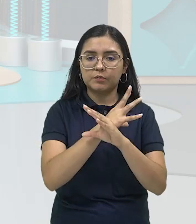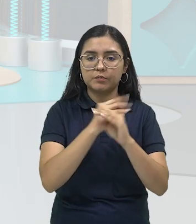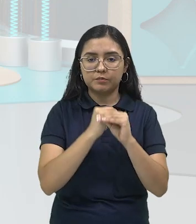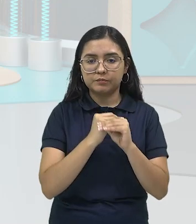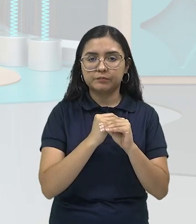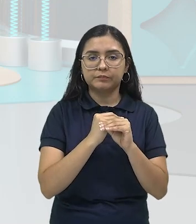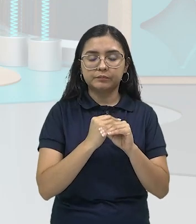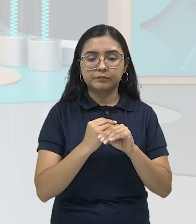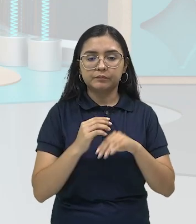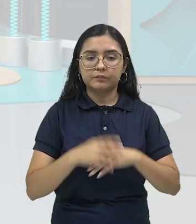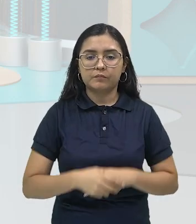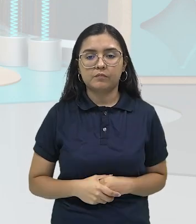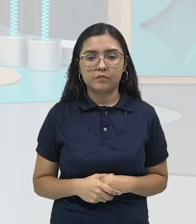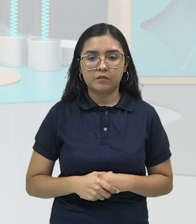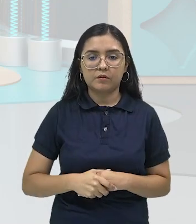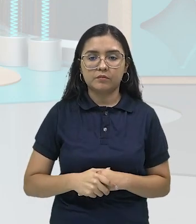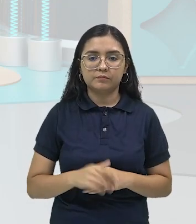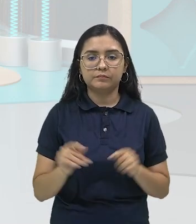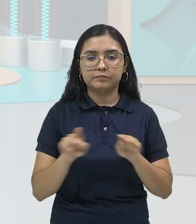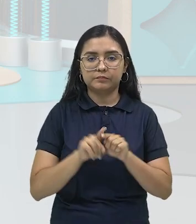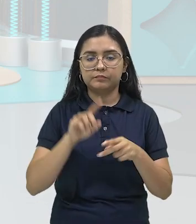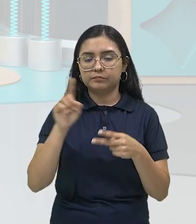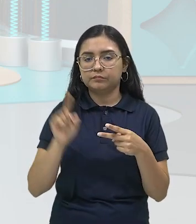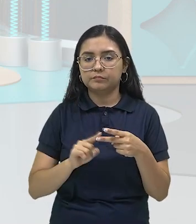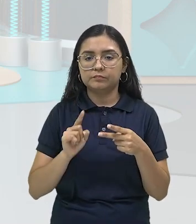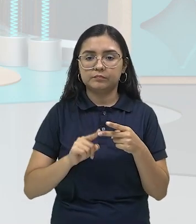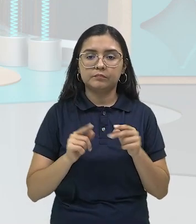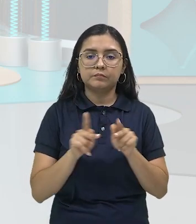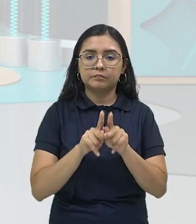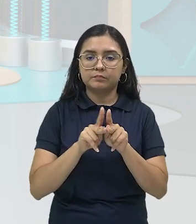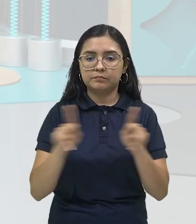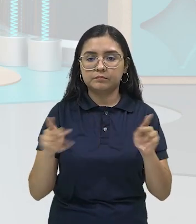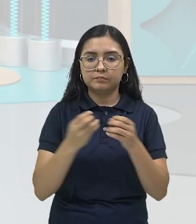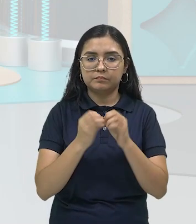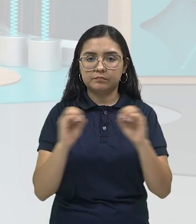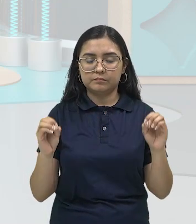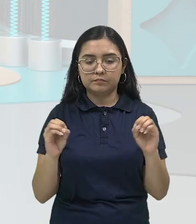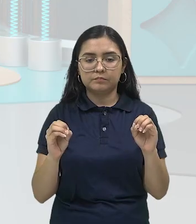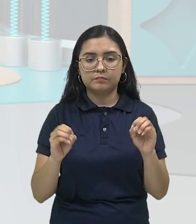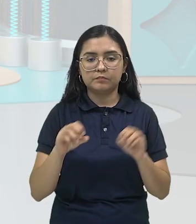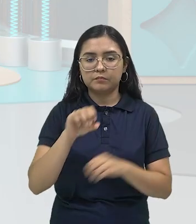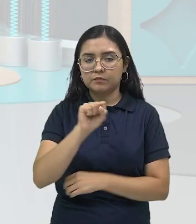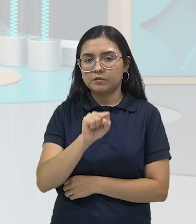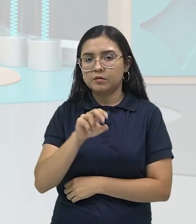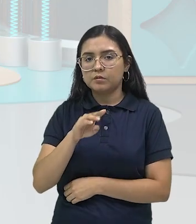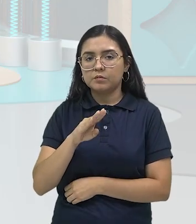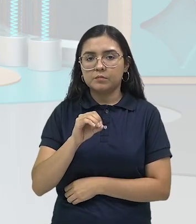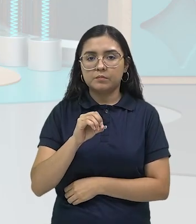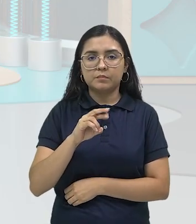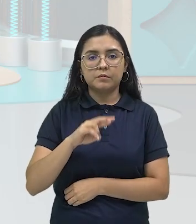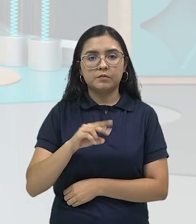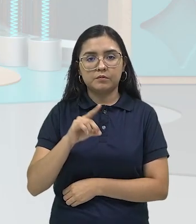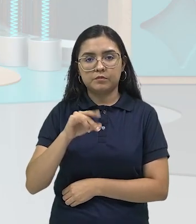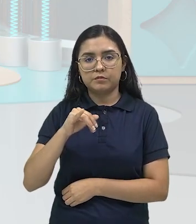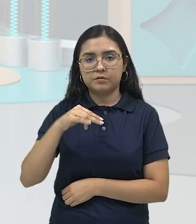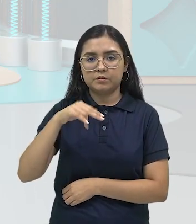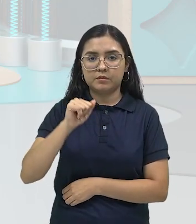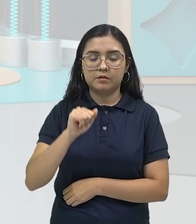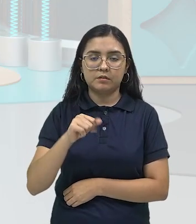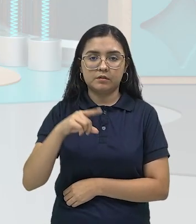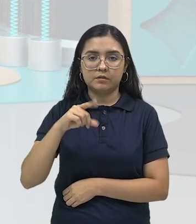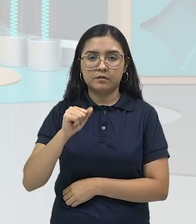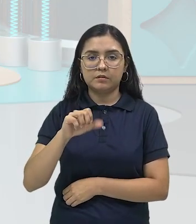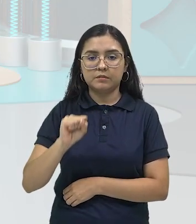conjunções coordenativas. E subordinativas em períodos em que eu tenho orações subordinadas, orações que dependem entre si